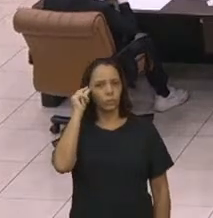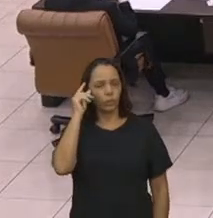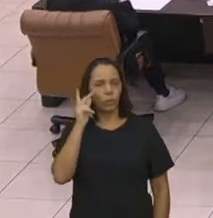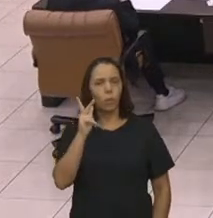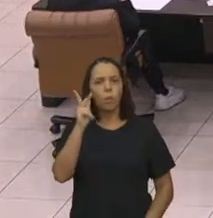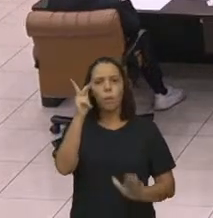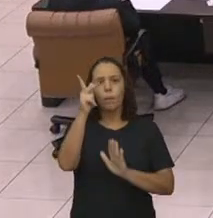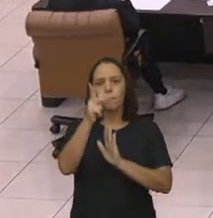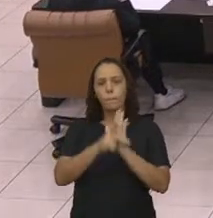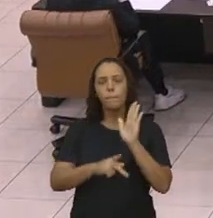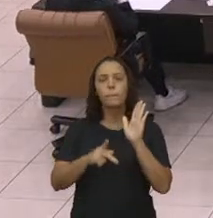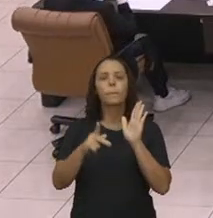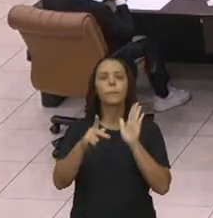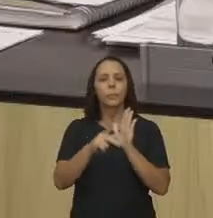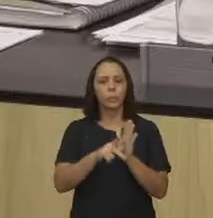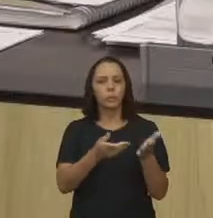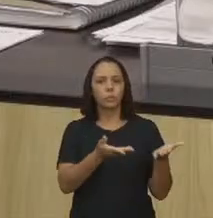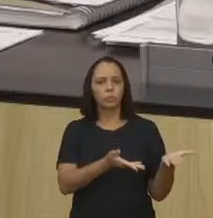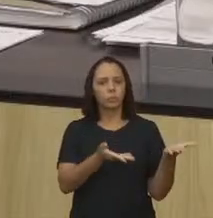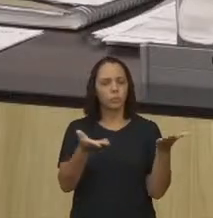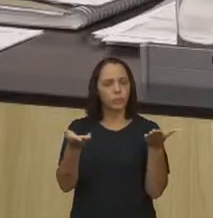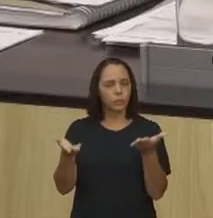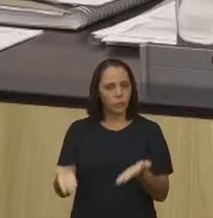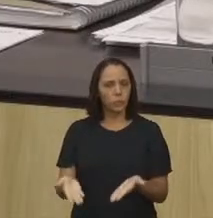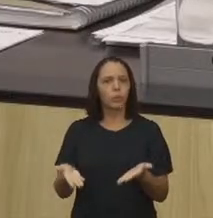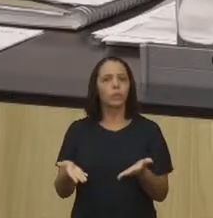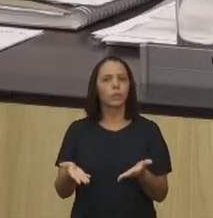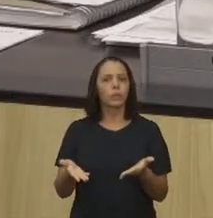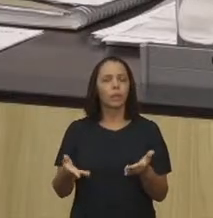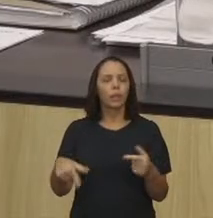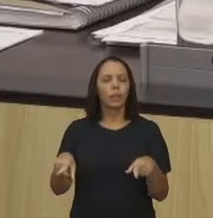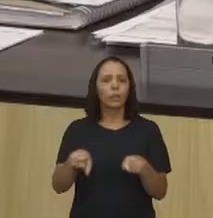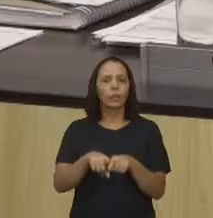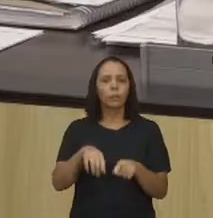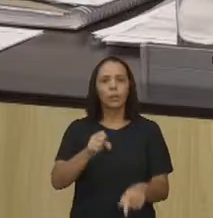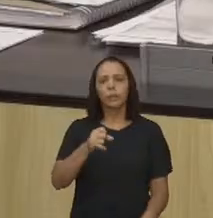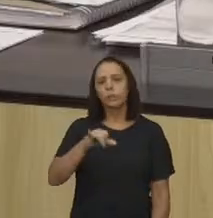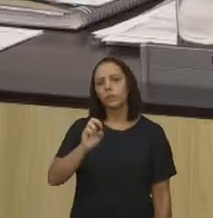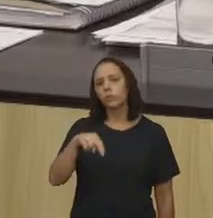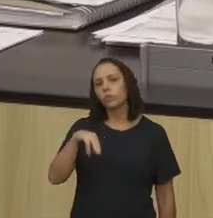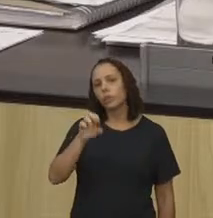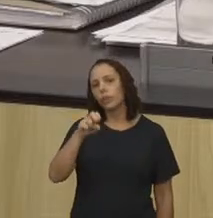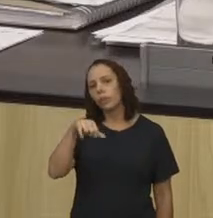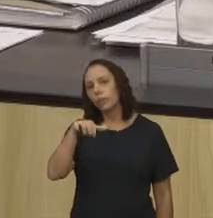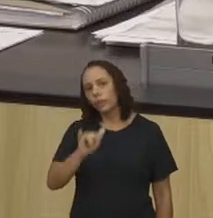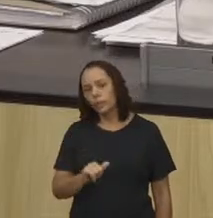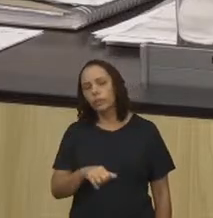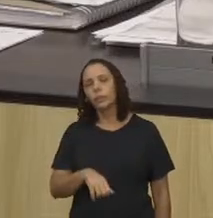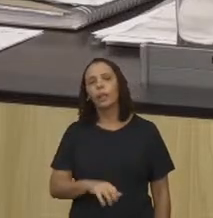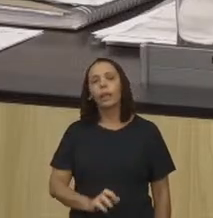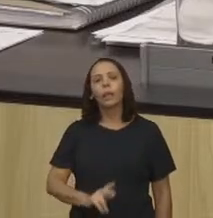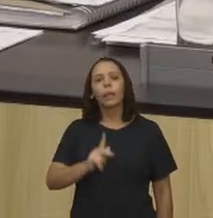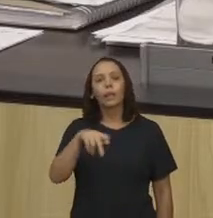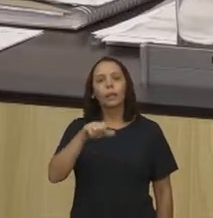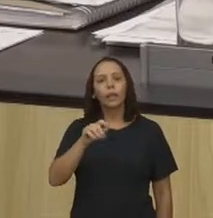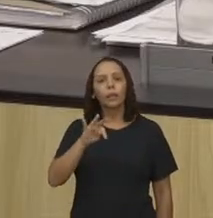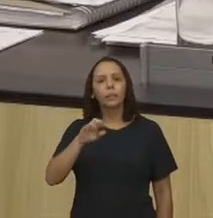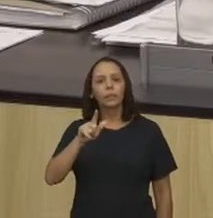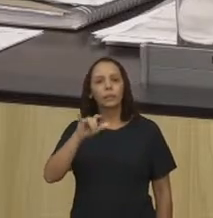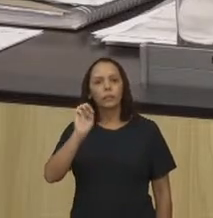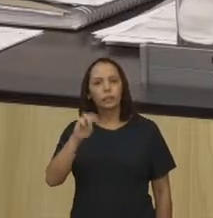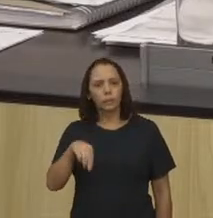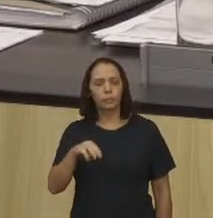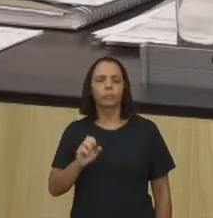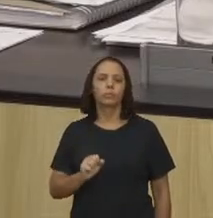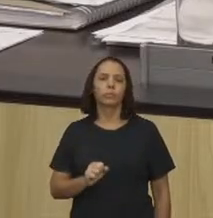projeto Programa Agente de Trânsito Mirim no município de Jacareí, também o Sidney e a Kathleen que aqui estão, e mais uma vez reforçar